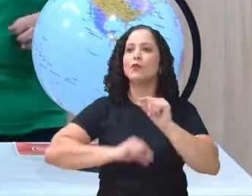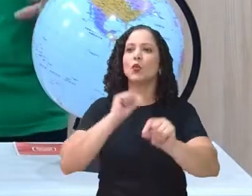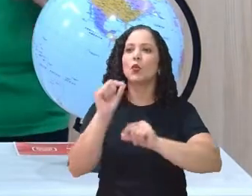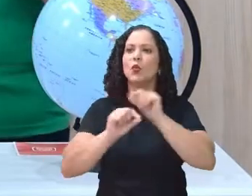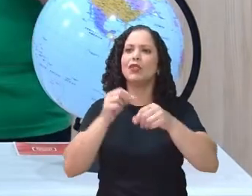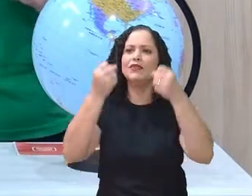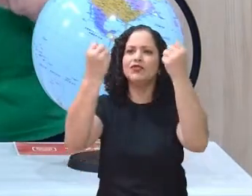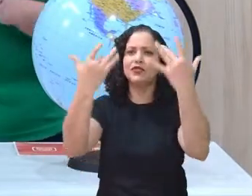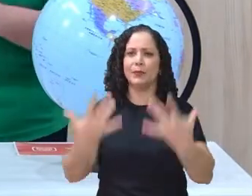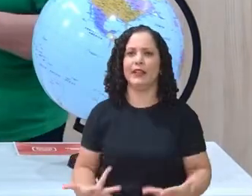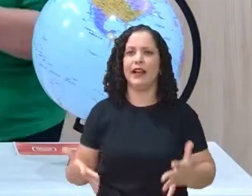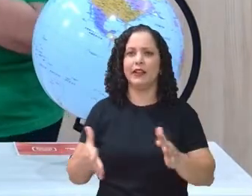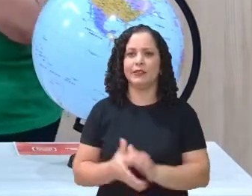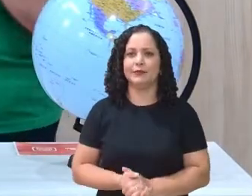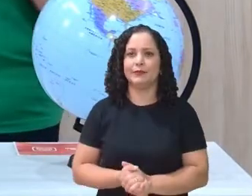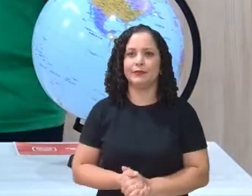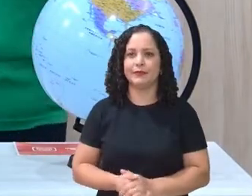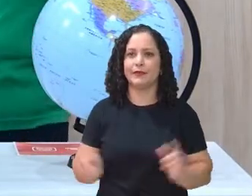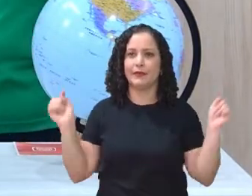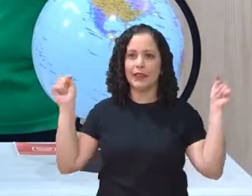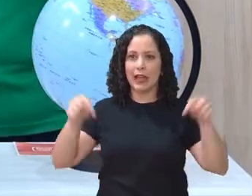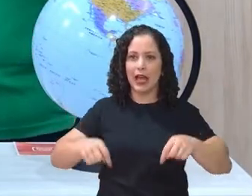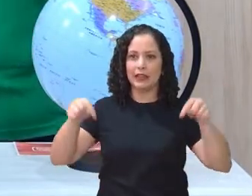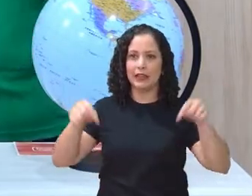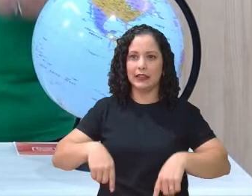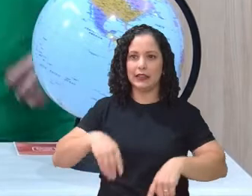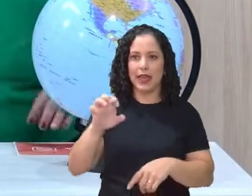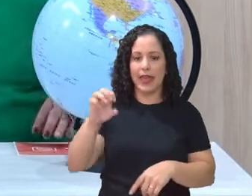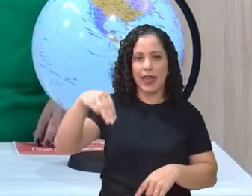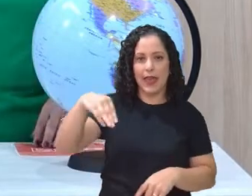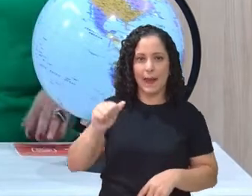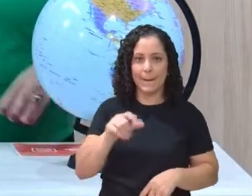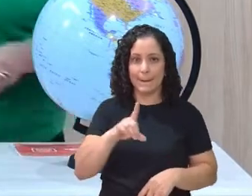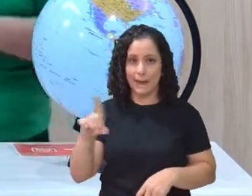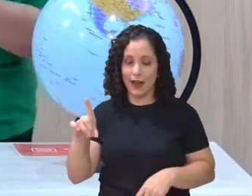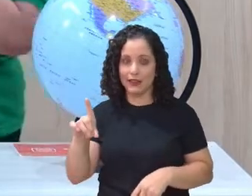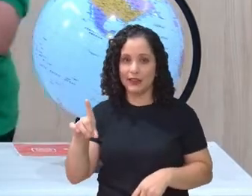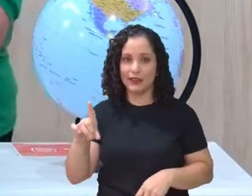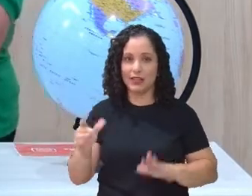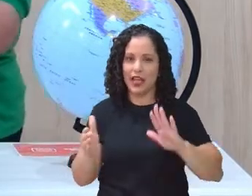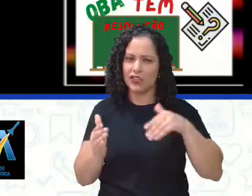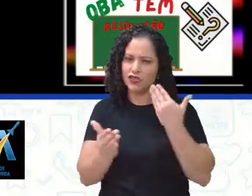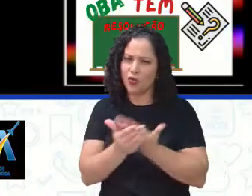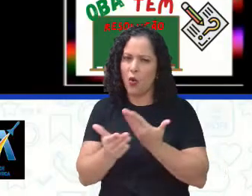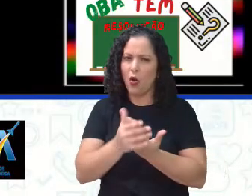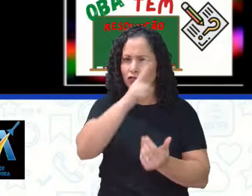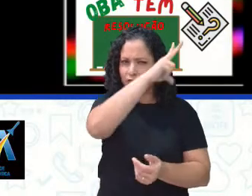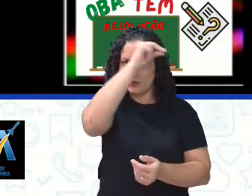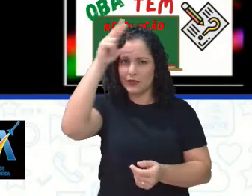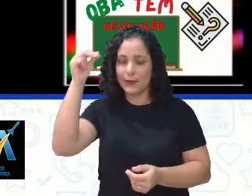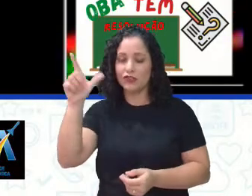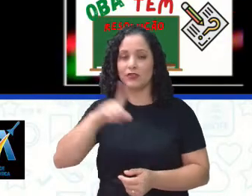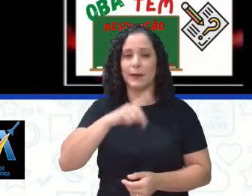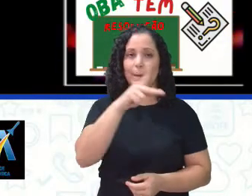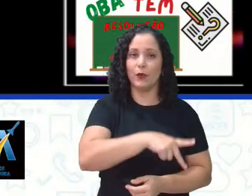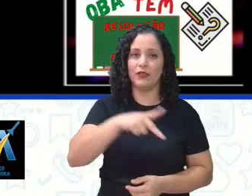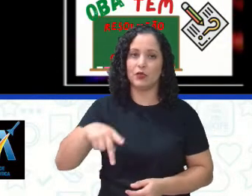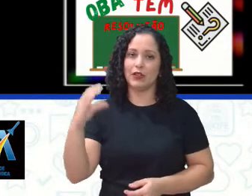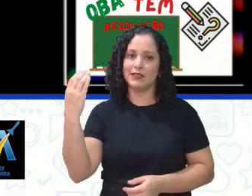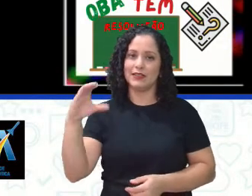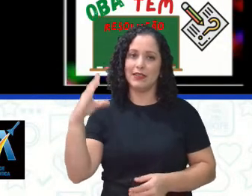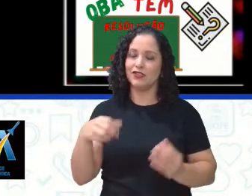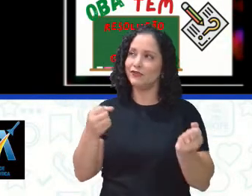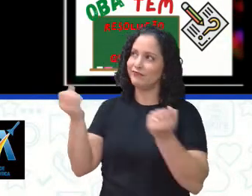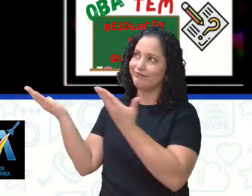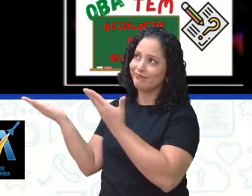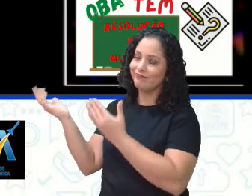respeito? Aqui na EMAD, que é a Escola Municipal para Aulas Digitais, né, nós temos as professoras de ciência. Eu, a professora